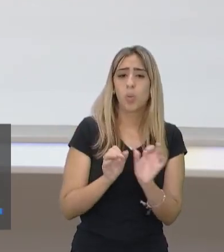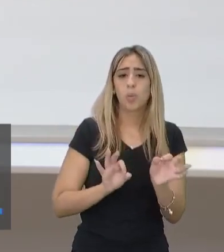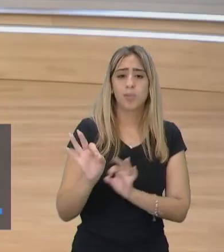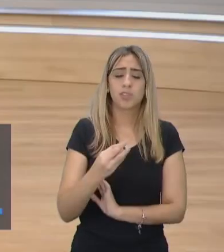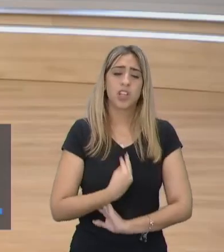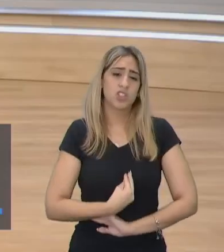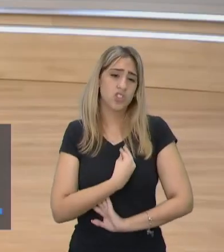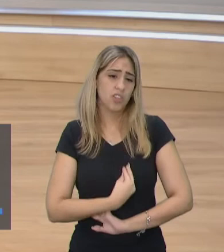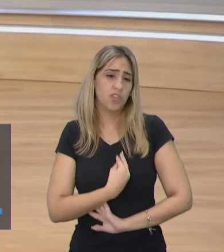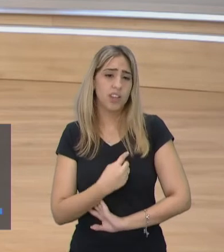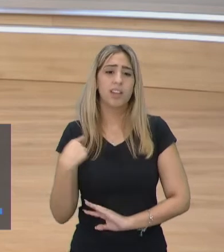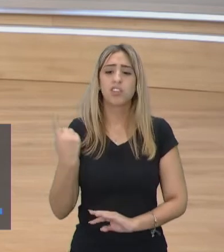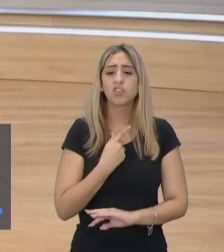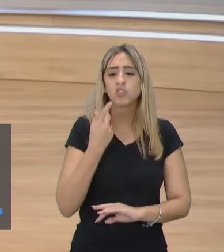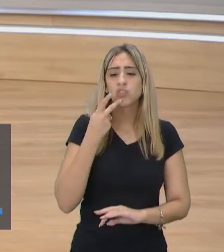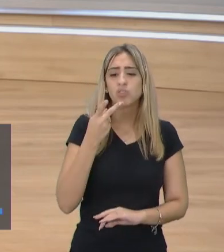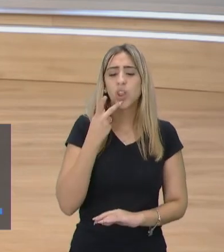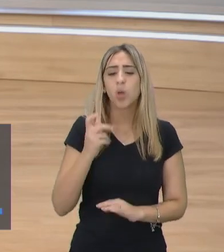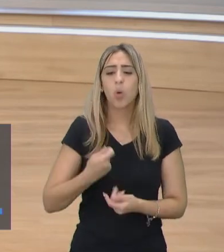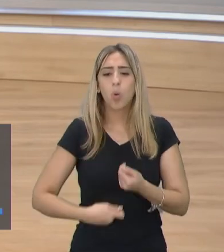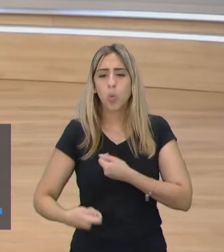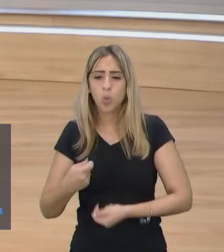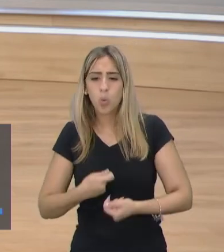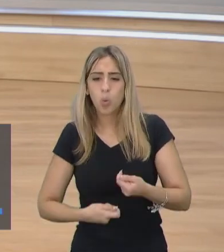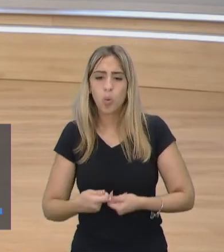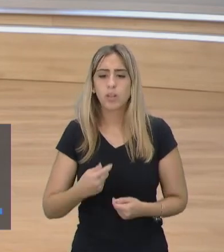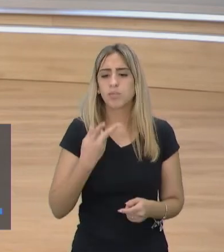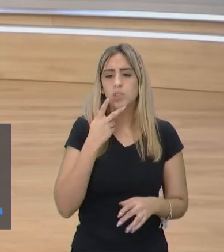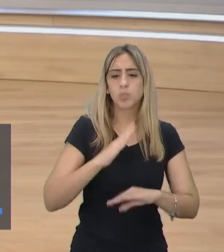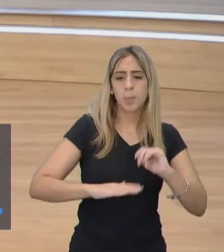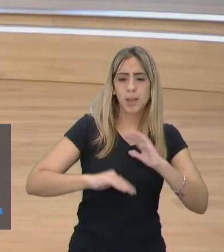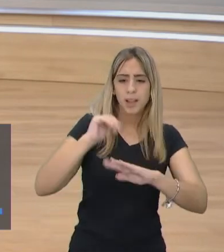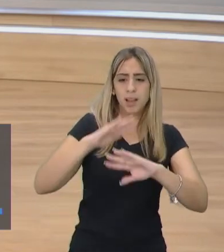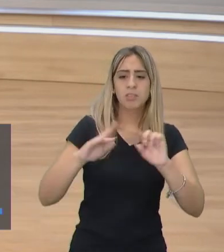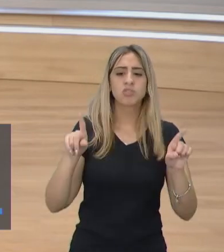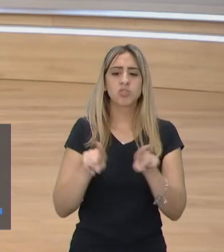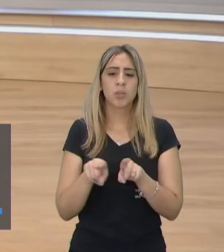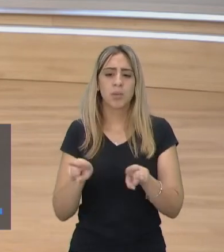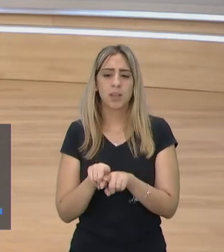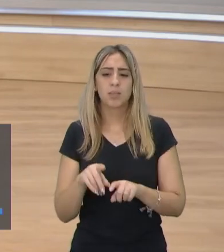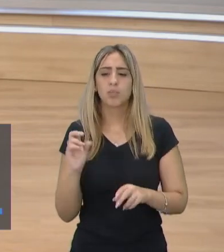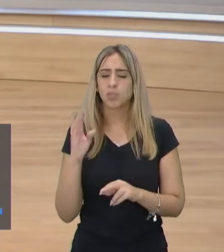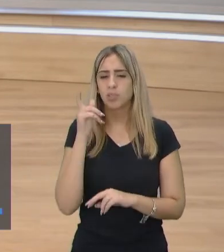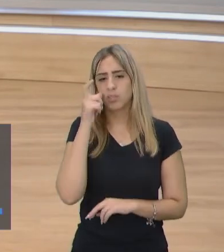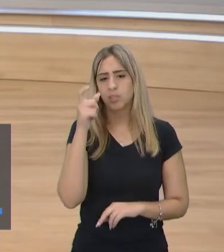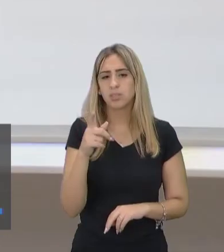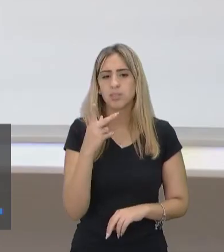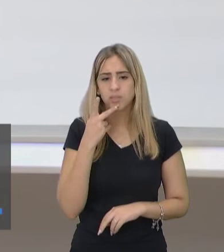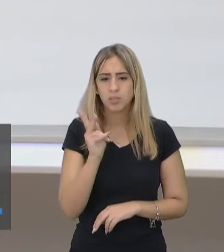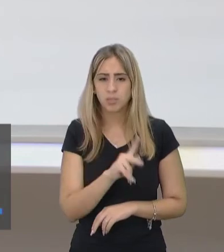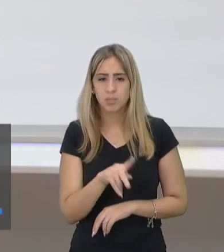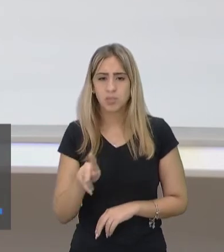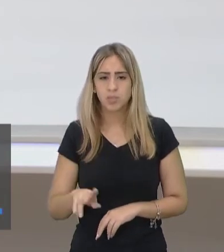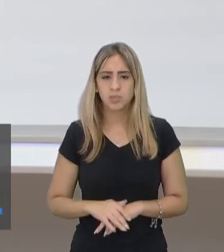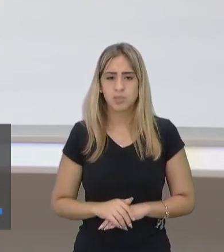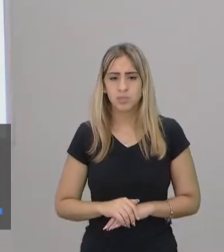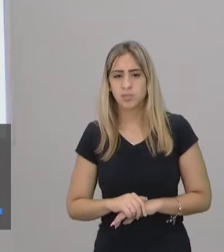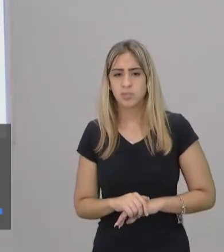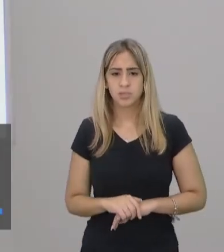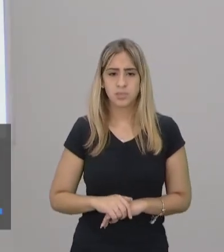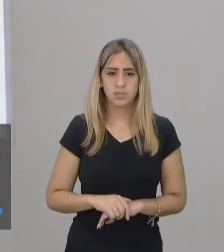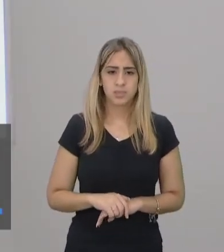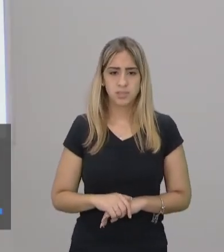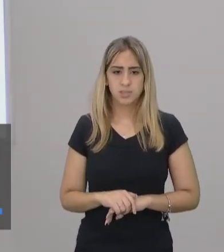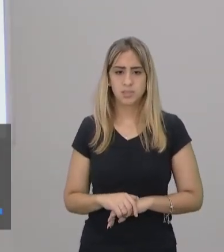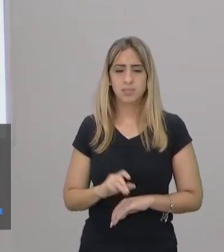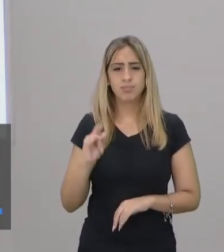projeto de vida, a gente falou sobre controle, já falou sobre habilidade também. Sim. Muito interessante. Você queria falar alguma coisa? Não, eu tô